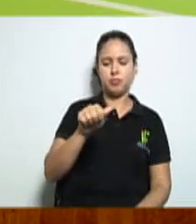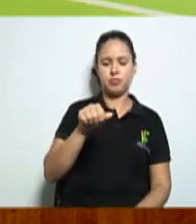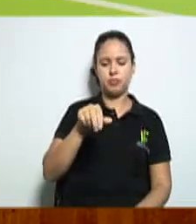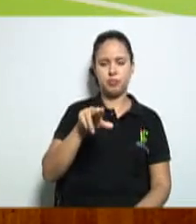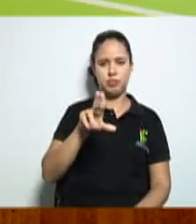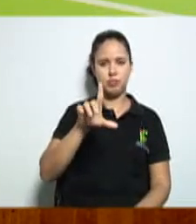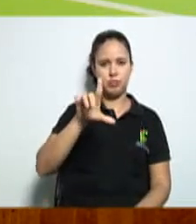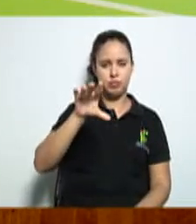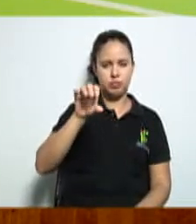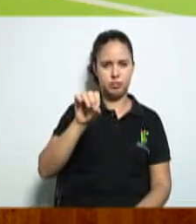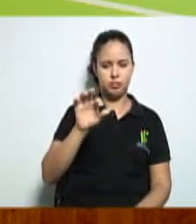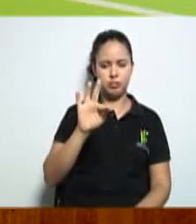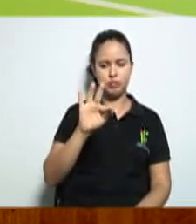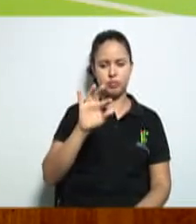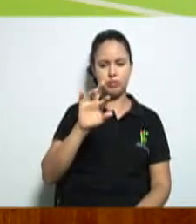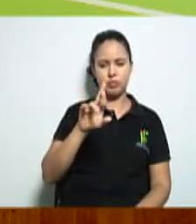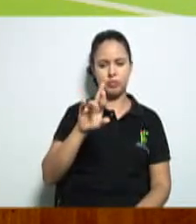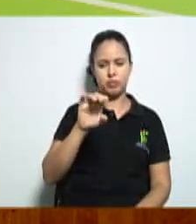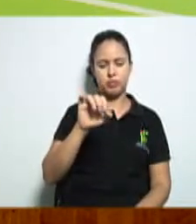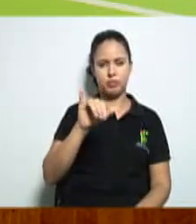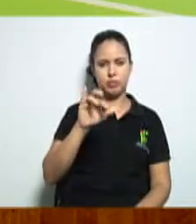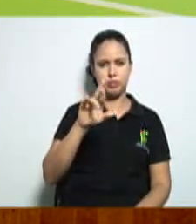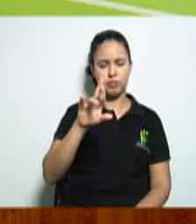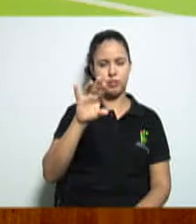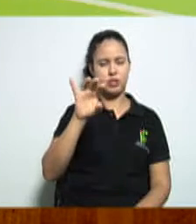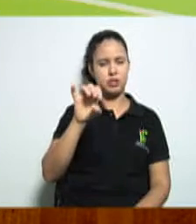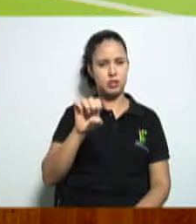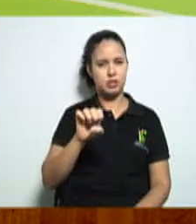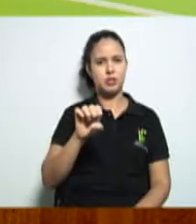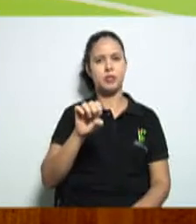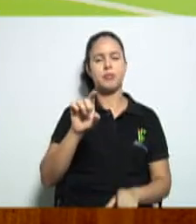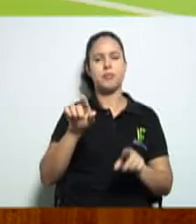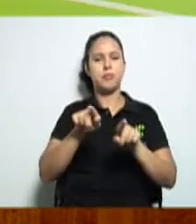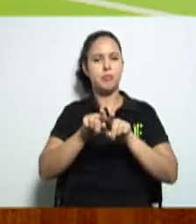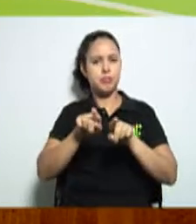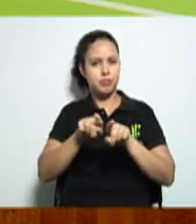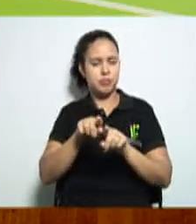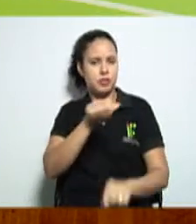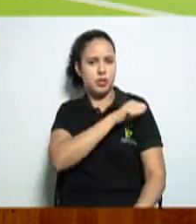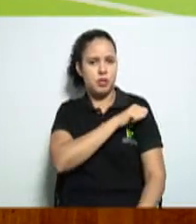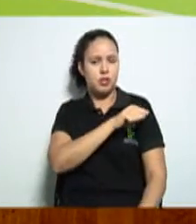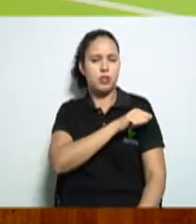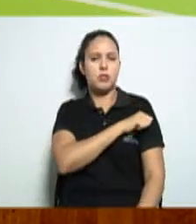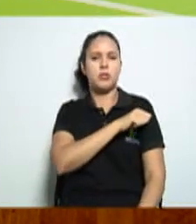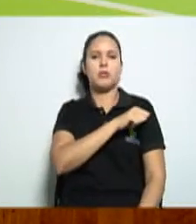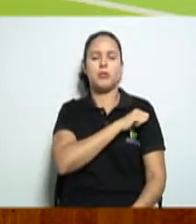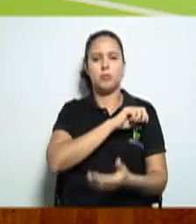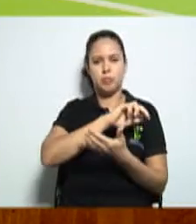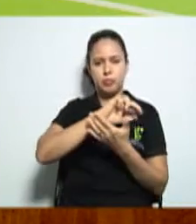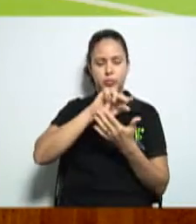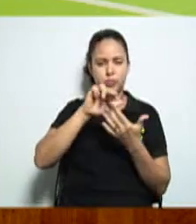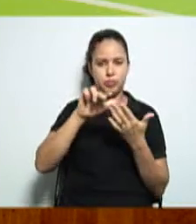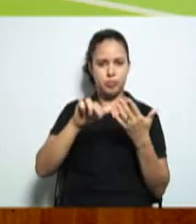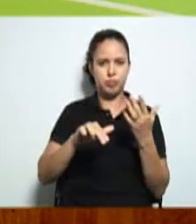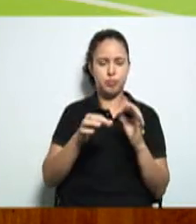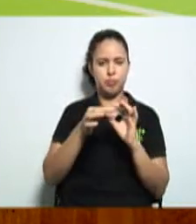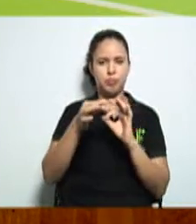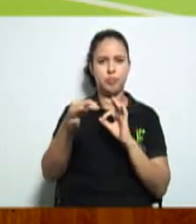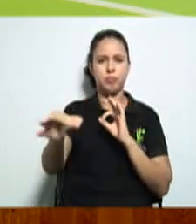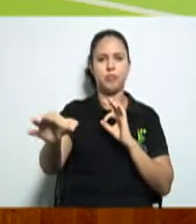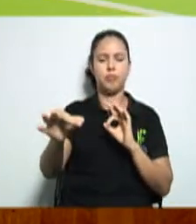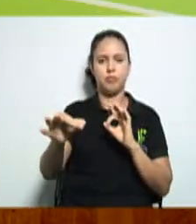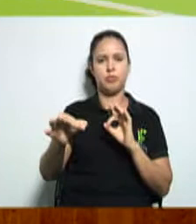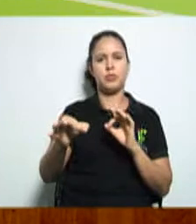Mari, a Ana Carolina, a Vitória, Ana Beatriz, a Marjorie, de Marechal Rondon, também